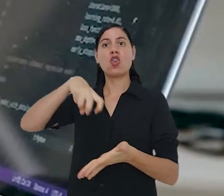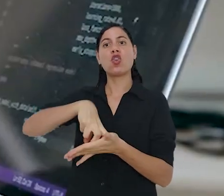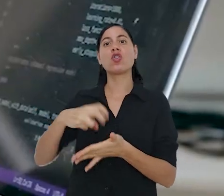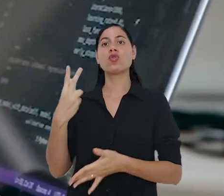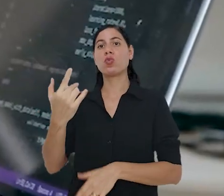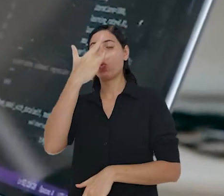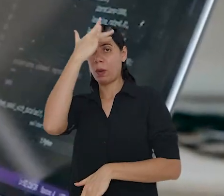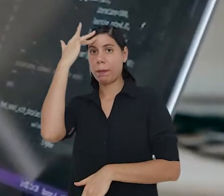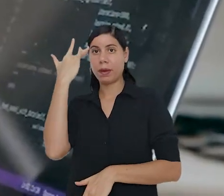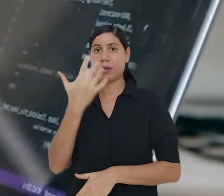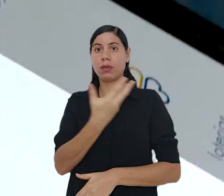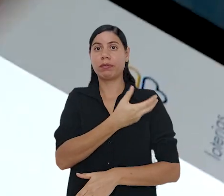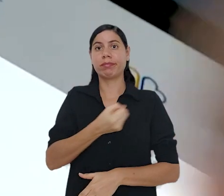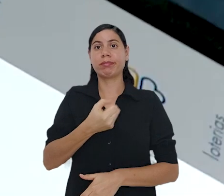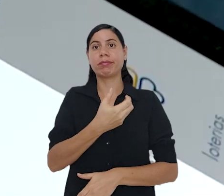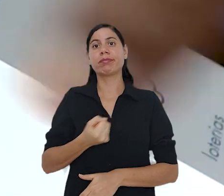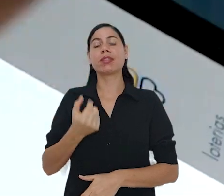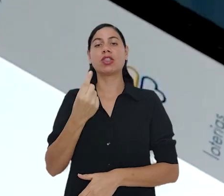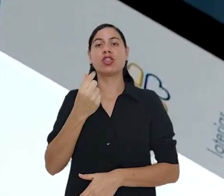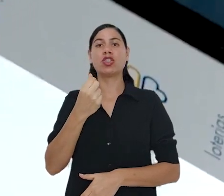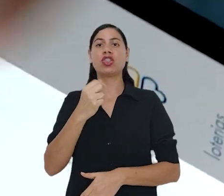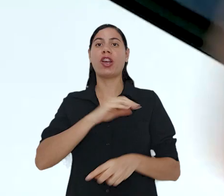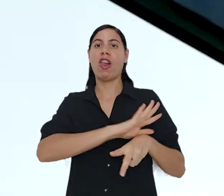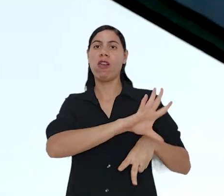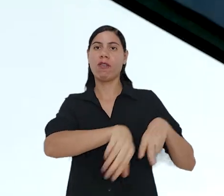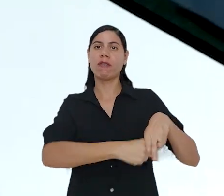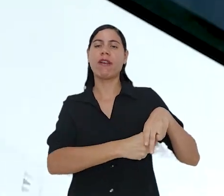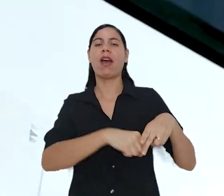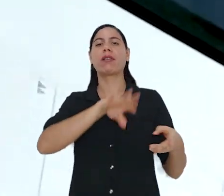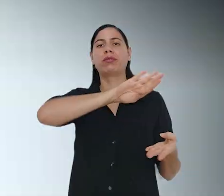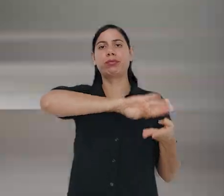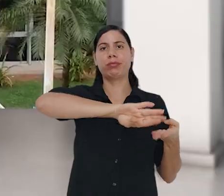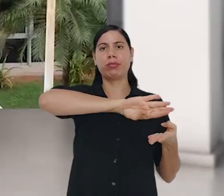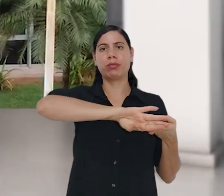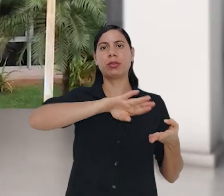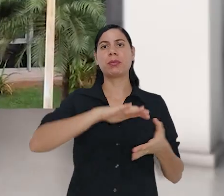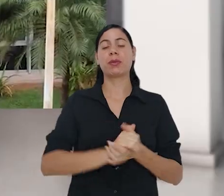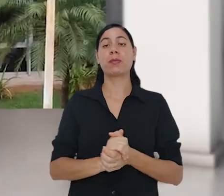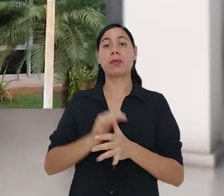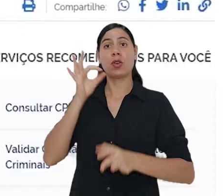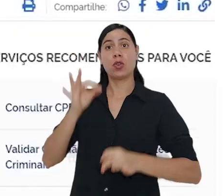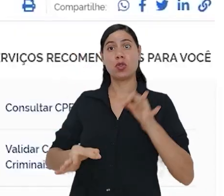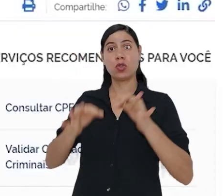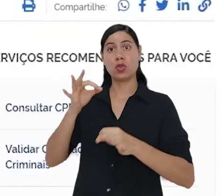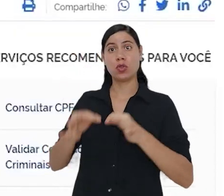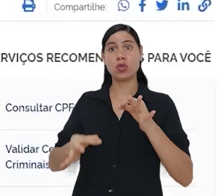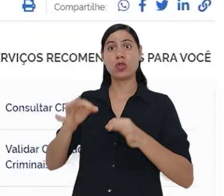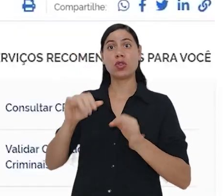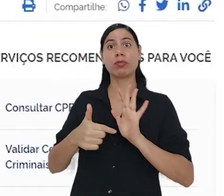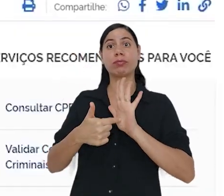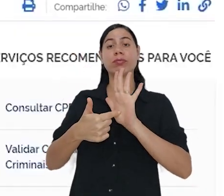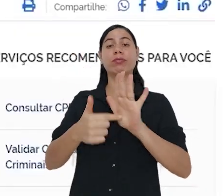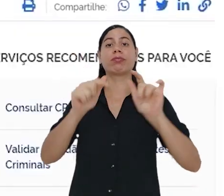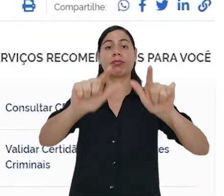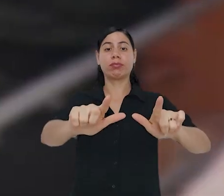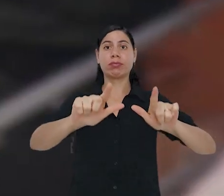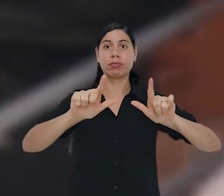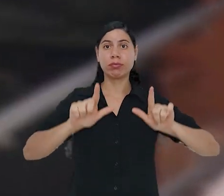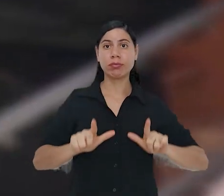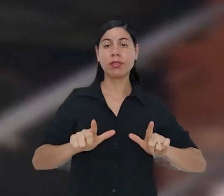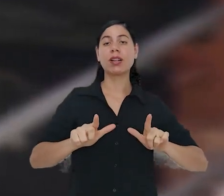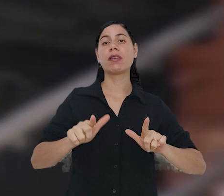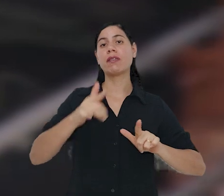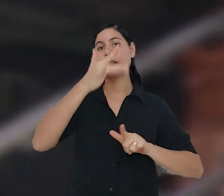por receberem dinheiro de origem fraudulenta em suas contas bancárias. Justiça assegura expedição de certificado